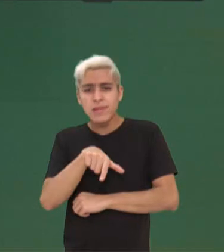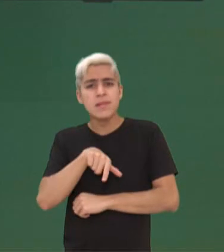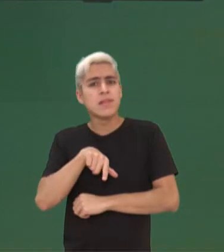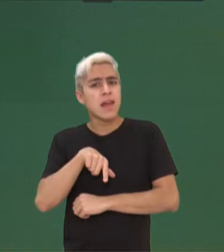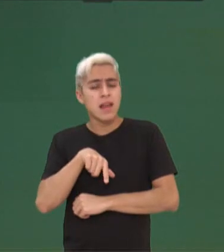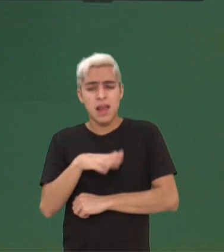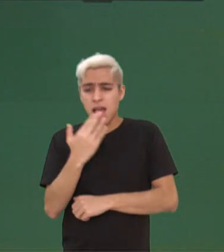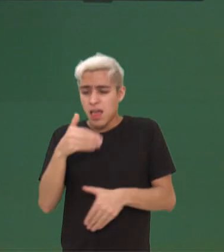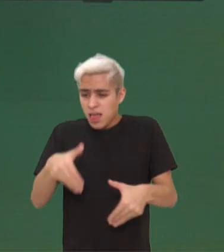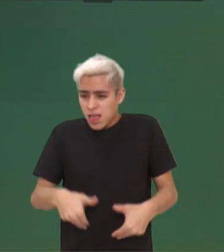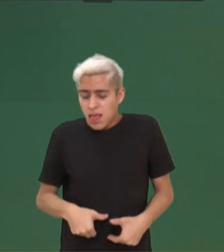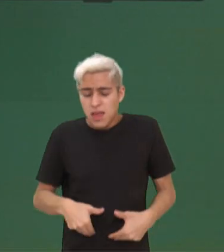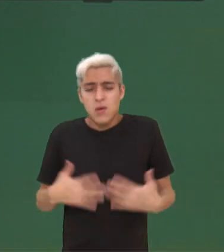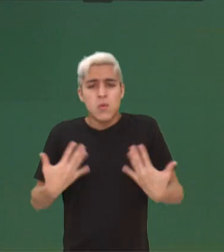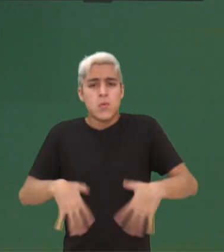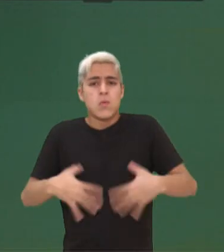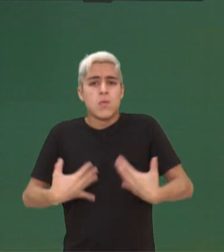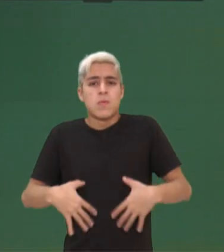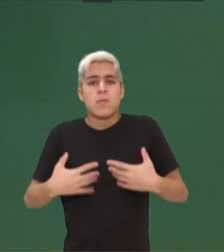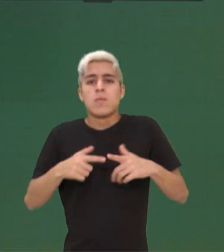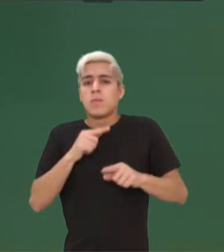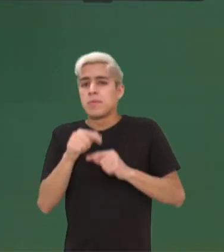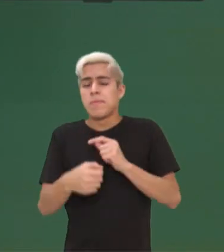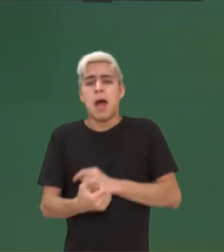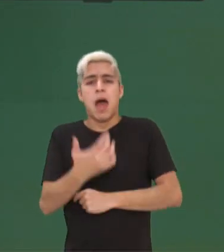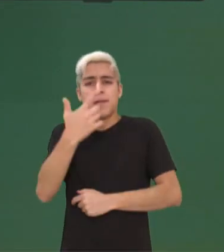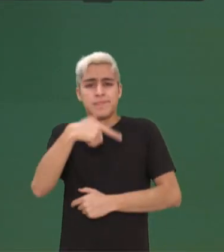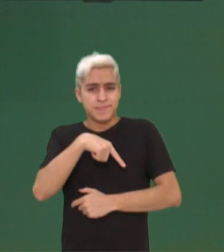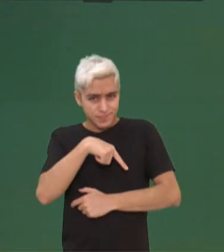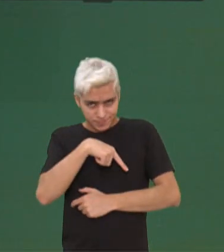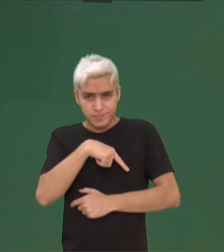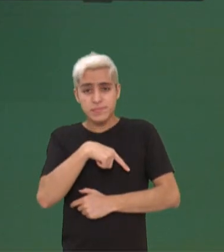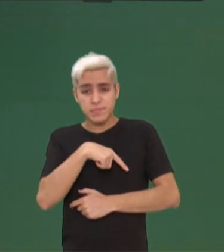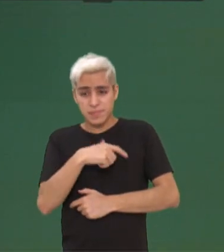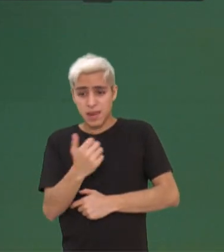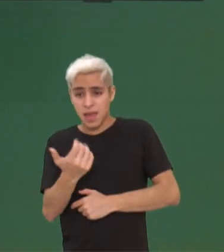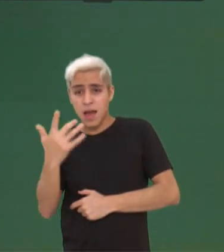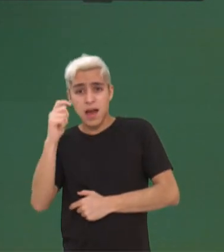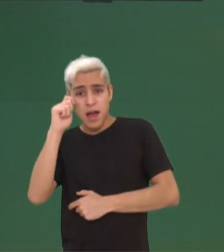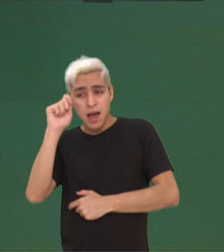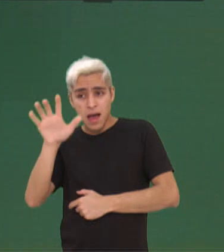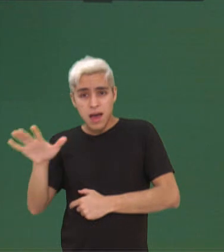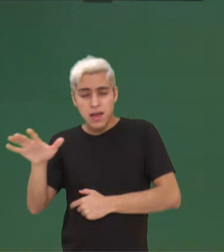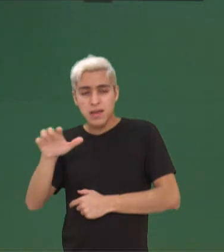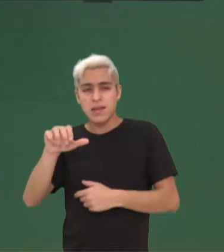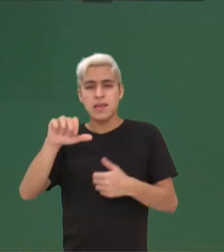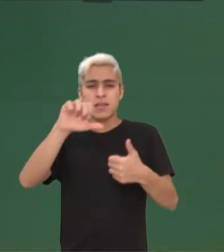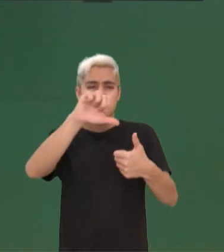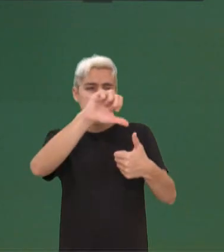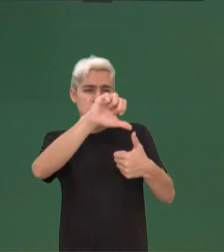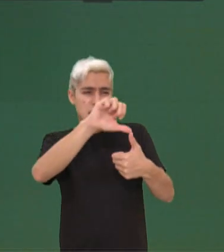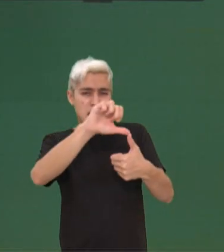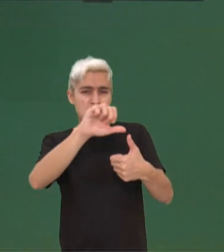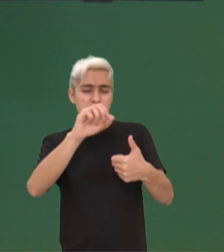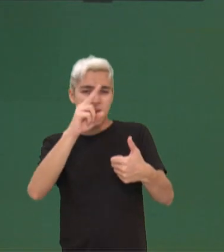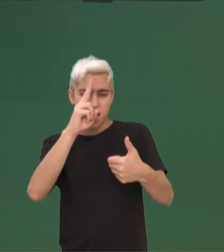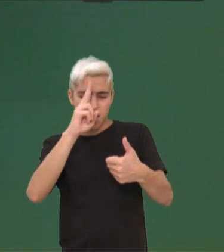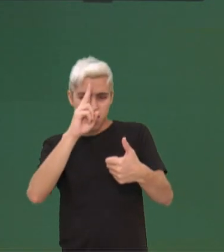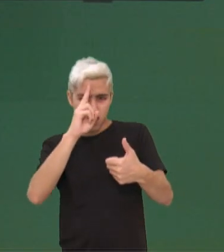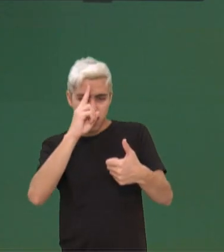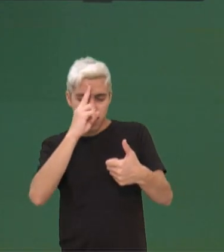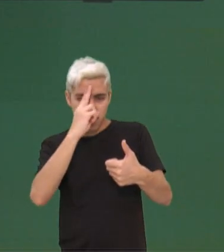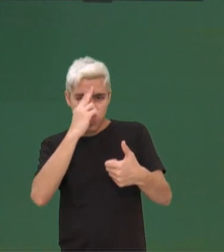crise alimentar bem séria, são muitos, né? Alguns na Ásia e na América nós temos ali o Haiti, que teve